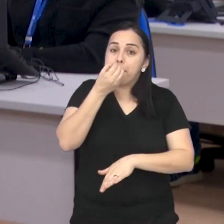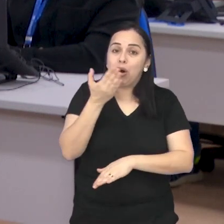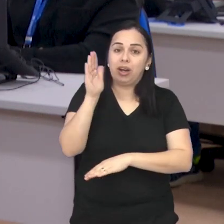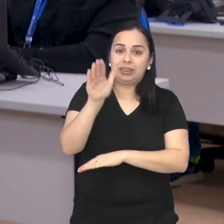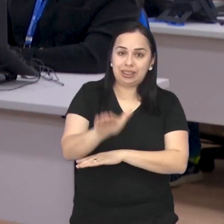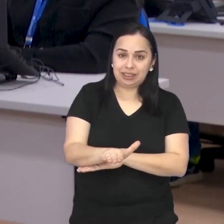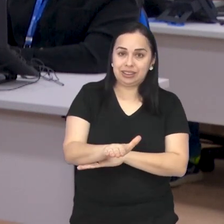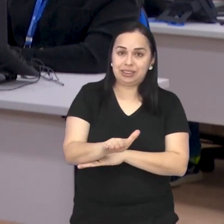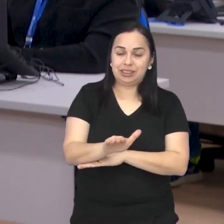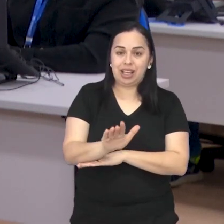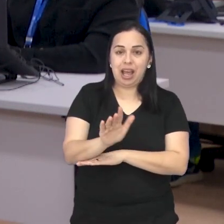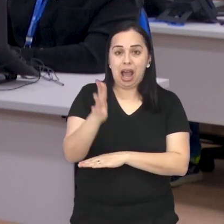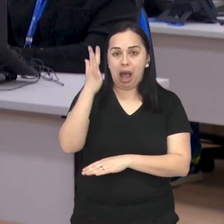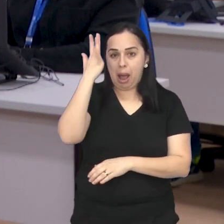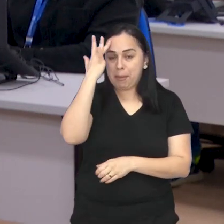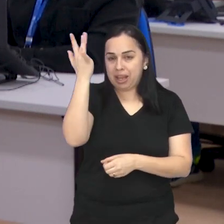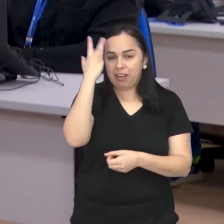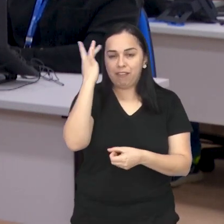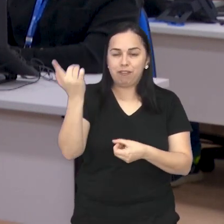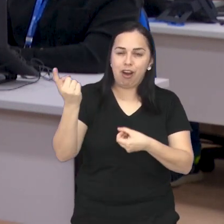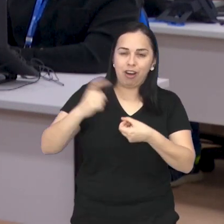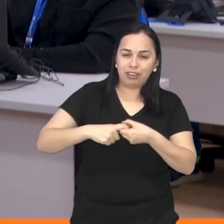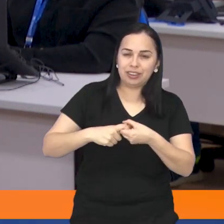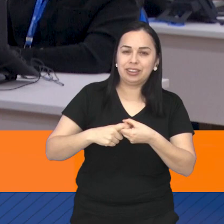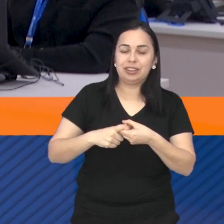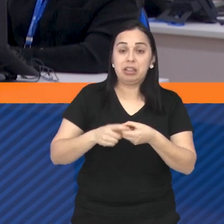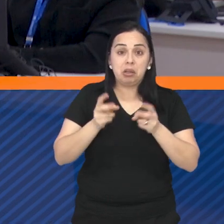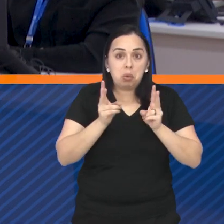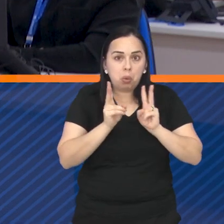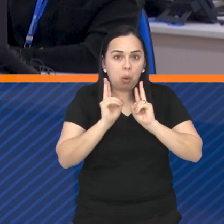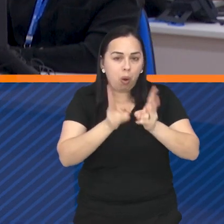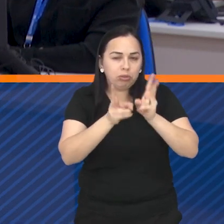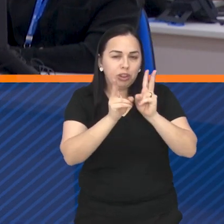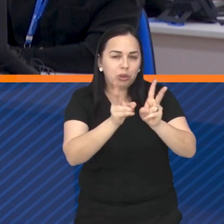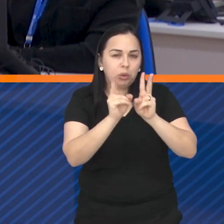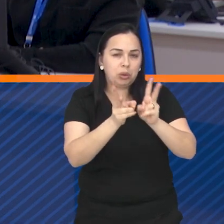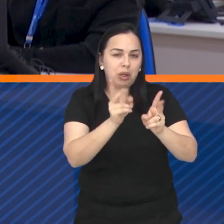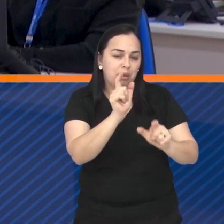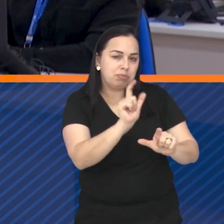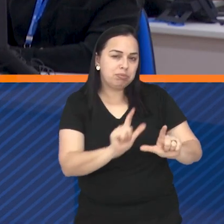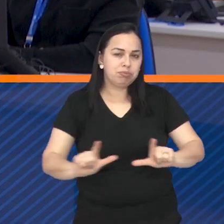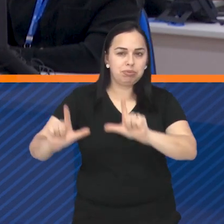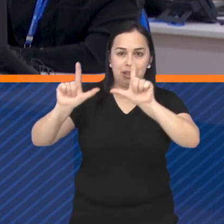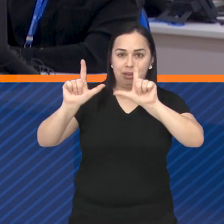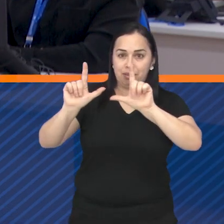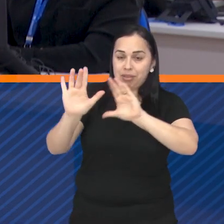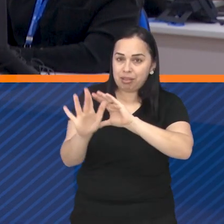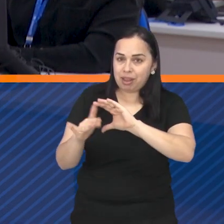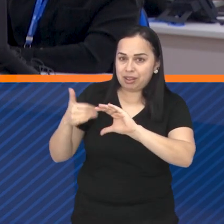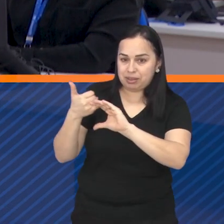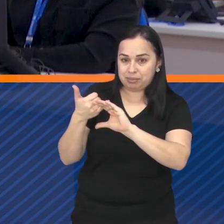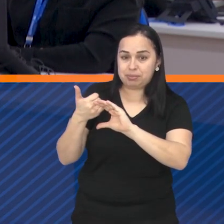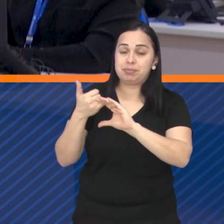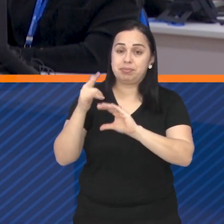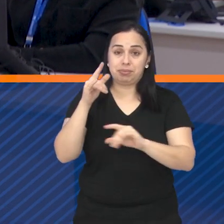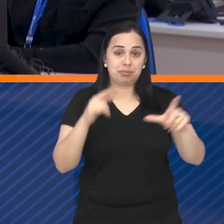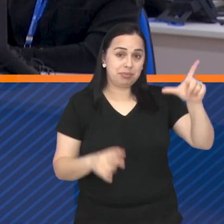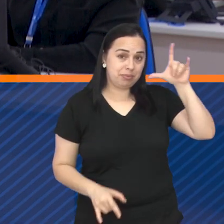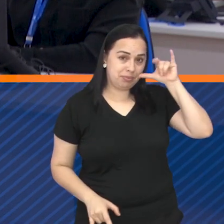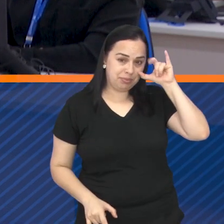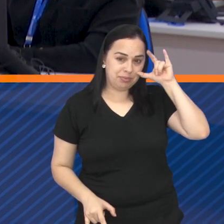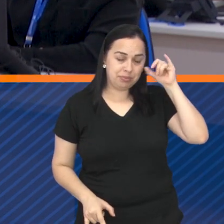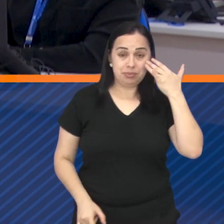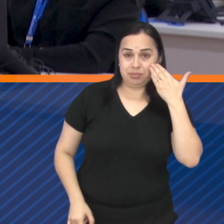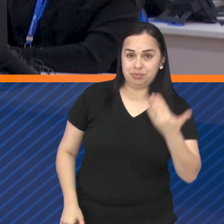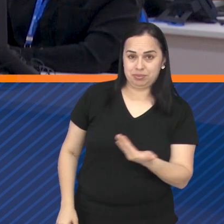Tenham todos uma ótima tarde. A gente volta a se encontrar amanhã e continue ligado na nossa programação pelas redes sociais. O nosso Instagram